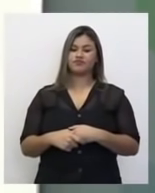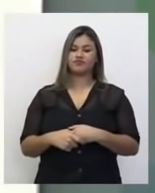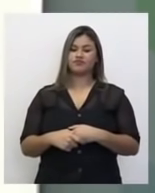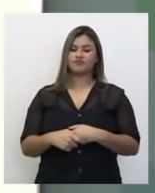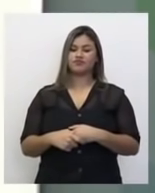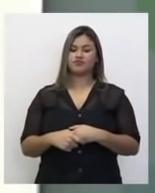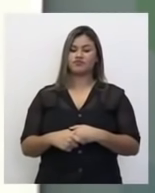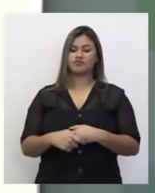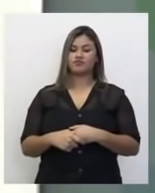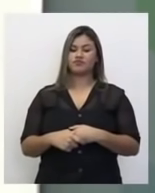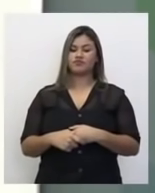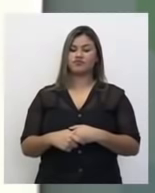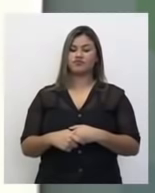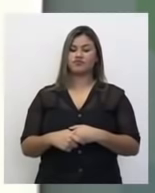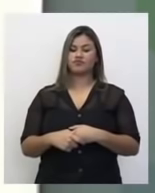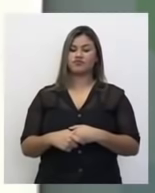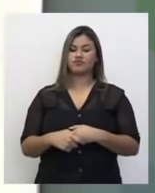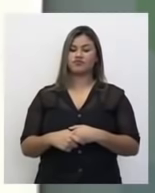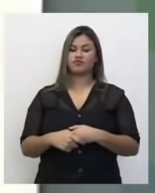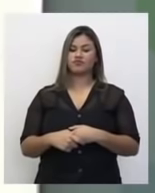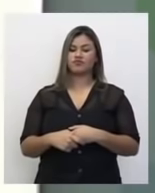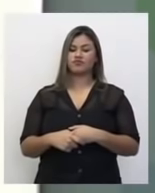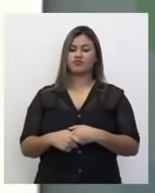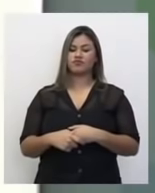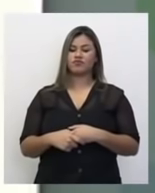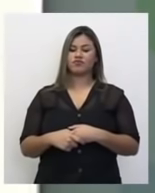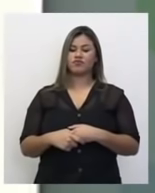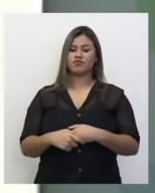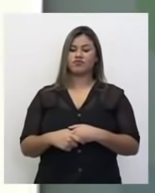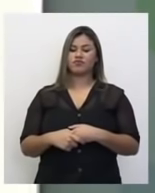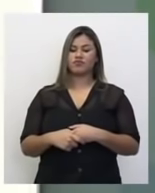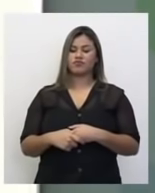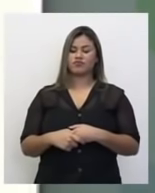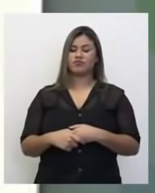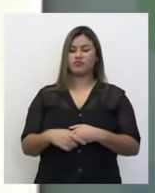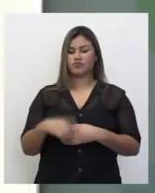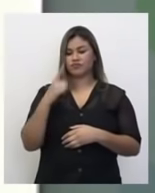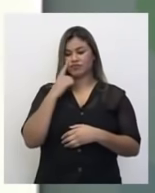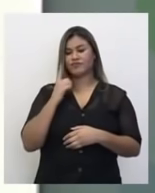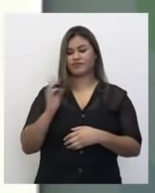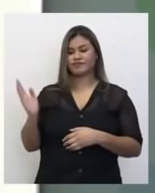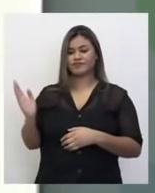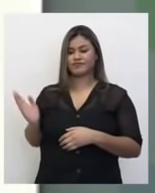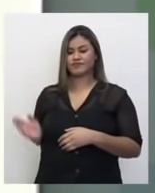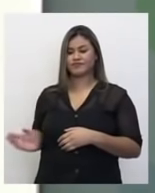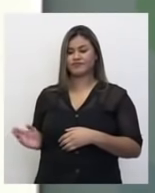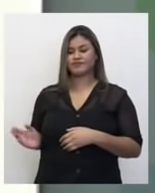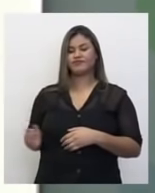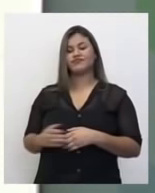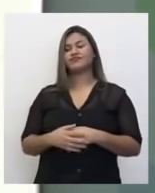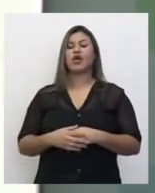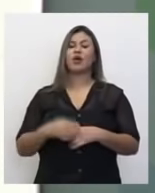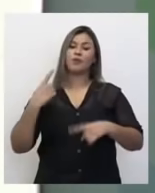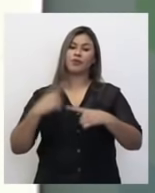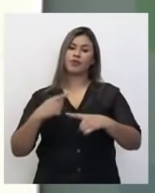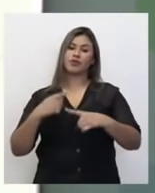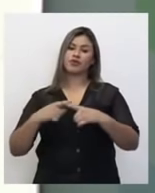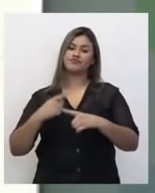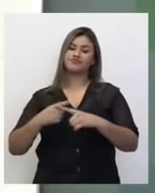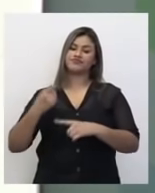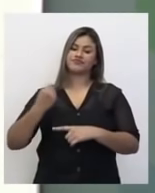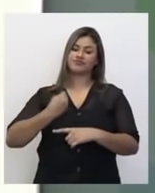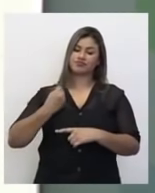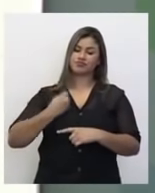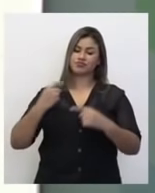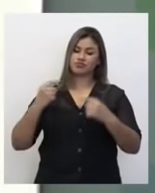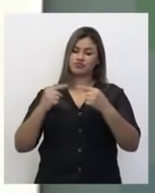quiser transformar ele em 19, é para cá. justamente porque no decimal a gente coloca para diminuir